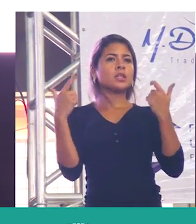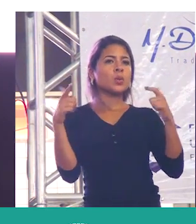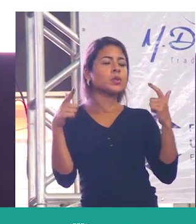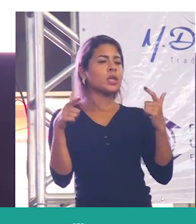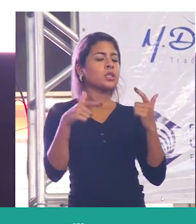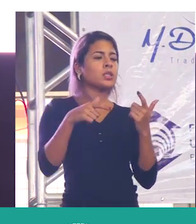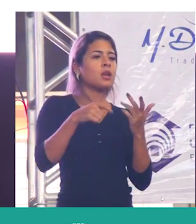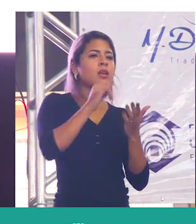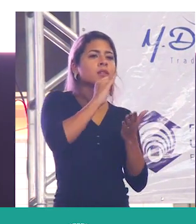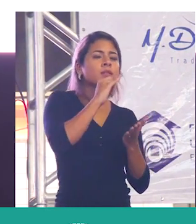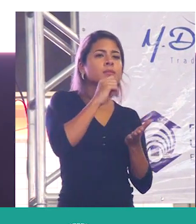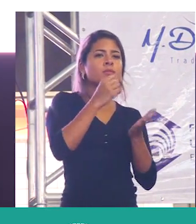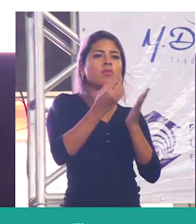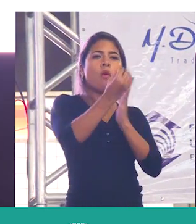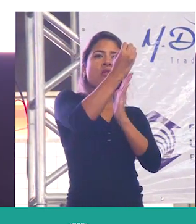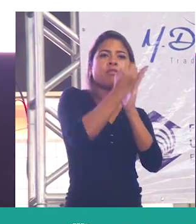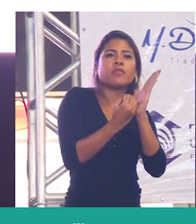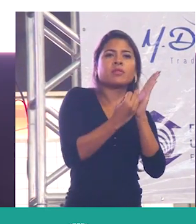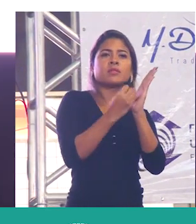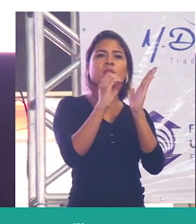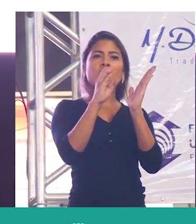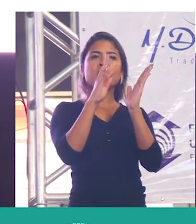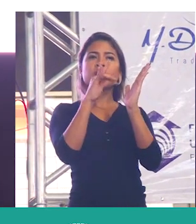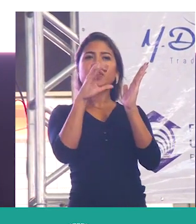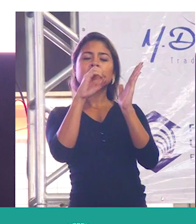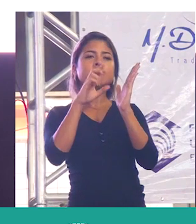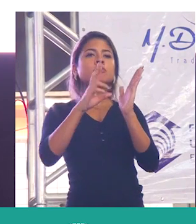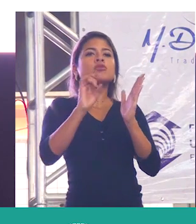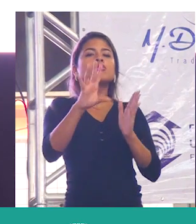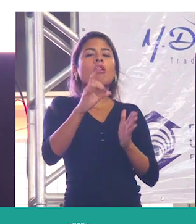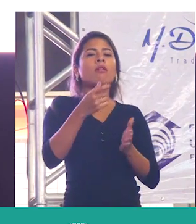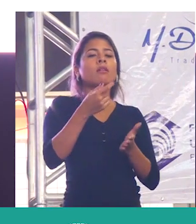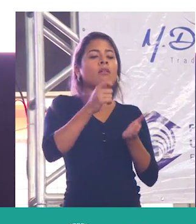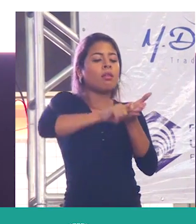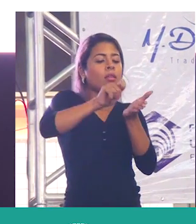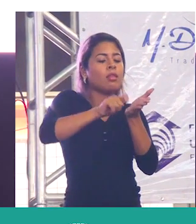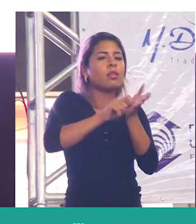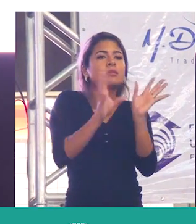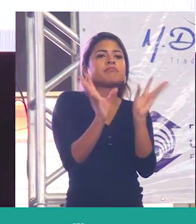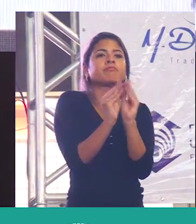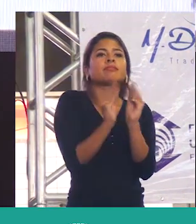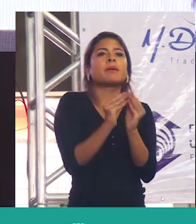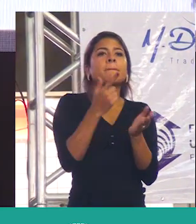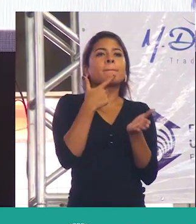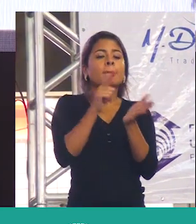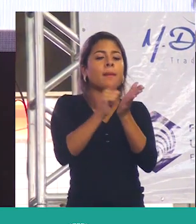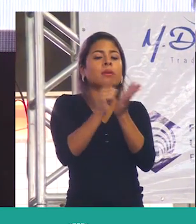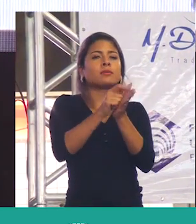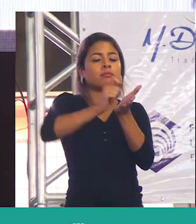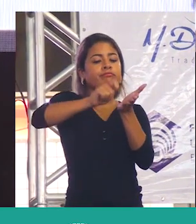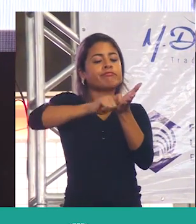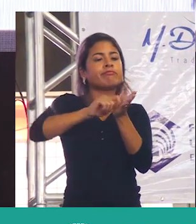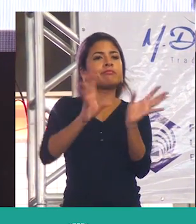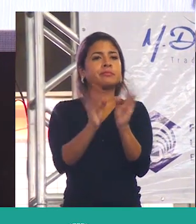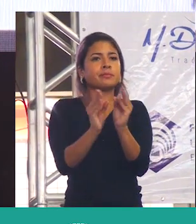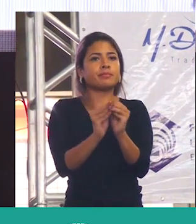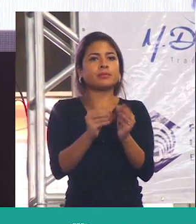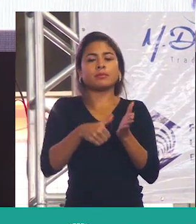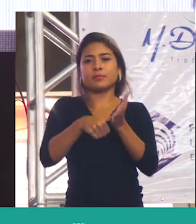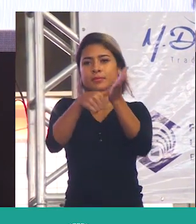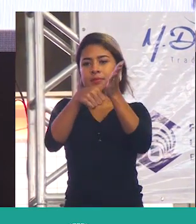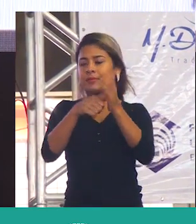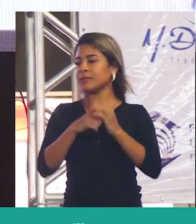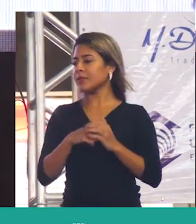ofícios, portarias, memorandos, eram bilhetinhos. Então, Jânio Quadros, que chegou, olha aí ele,